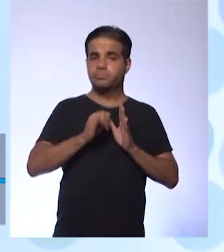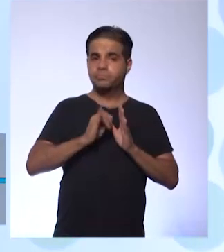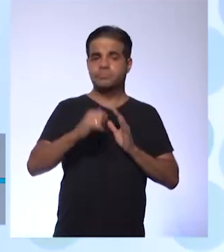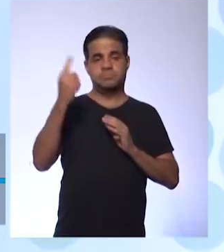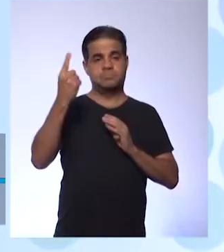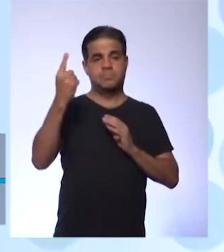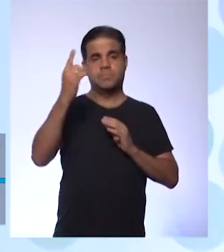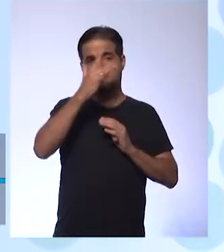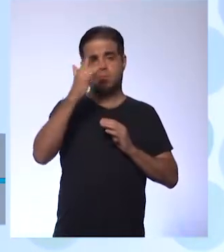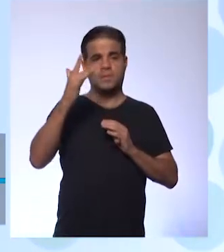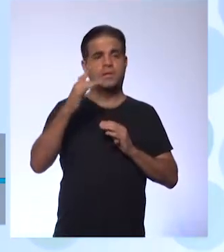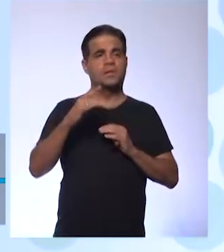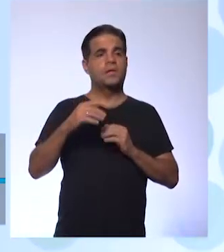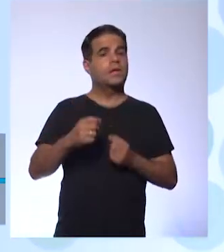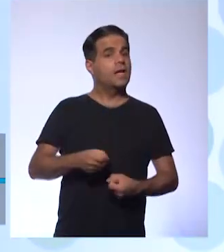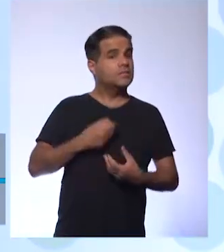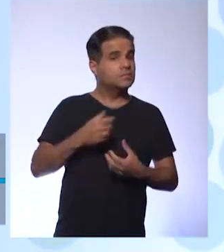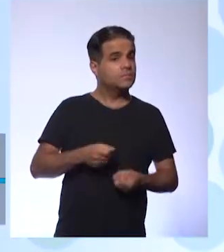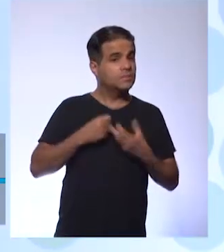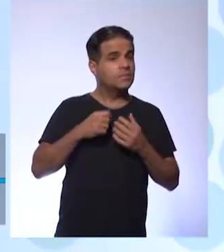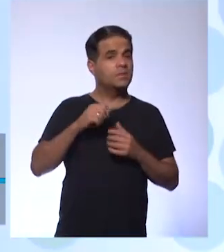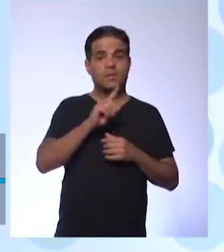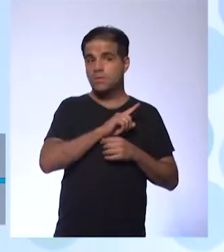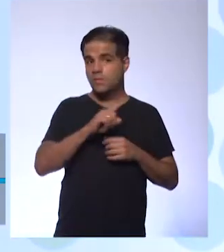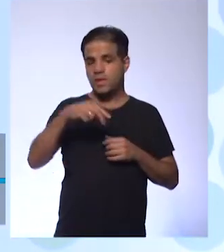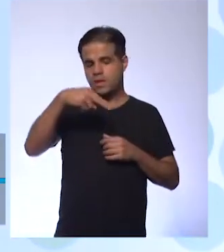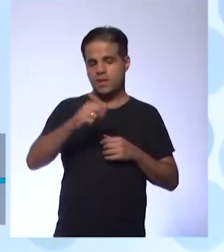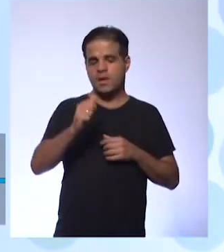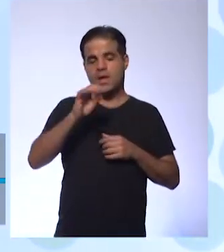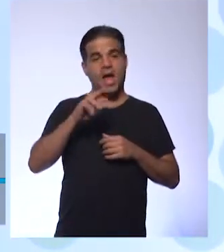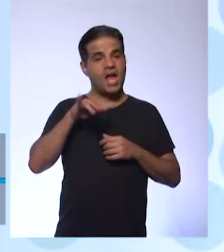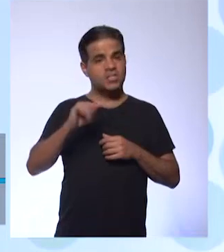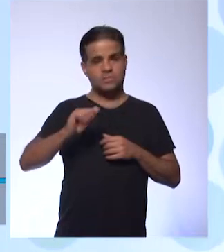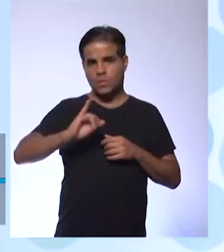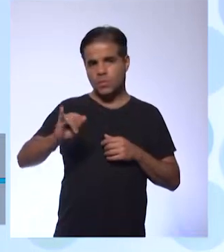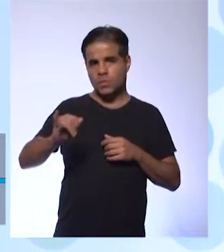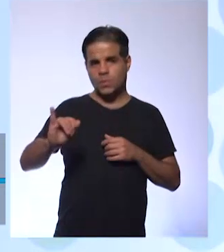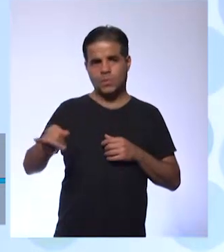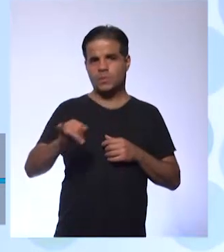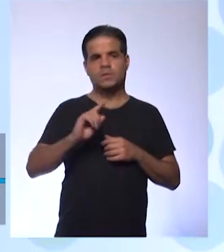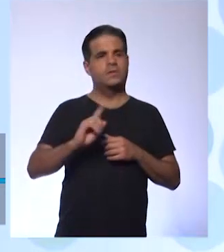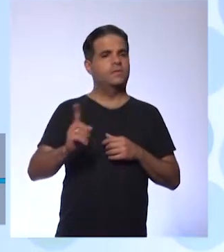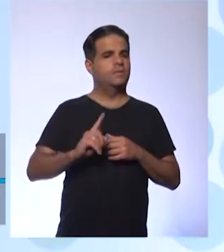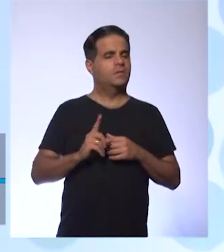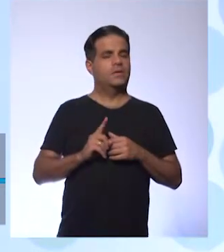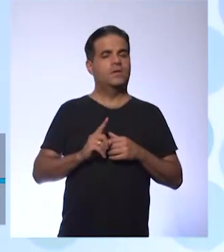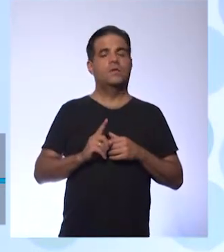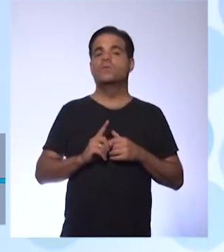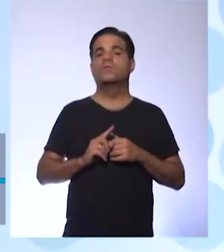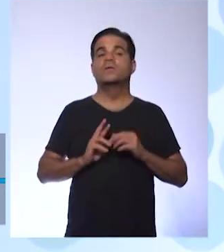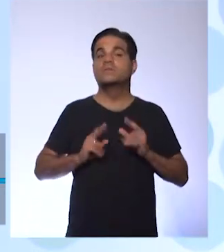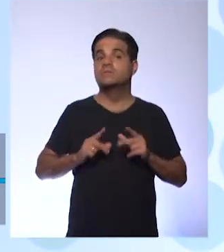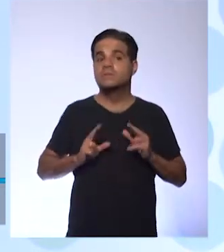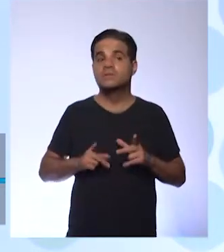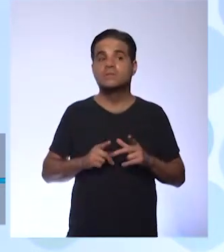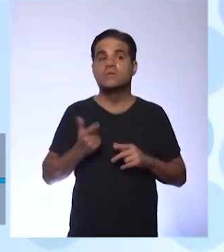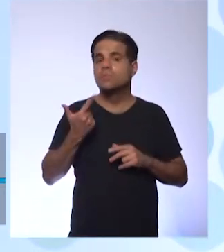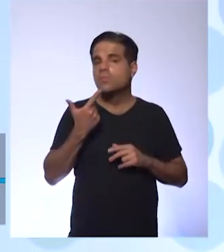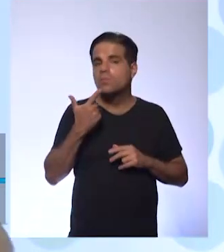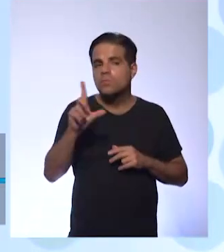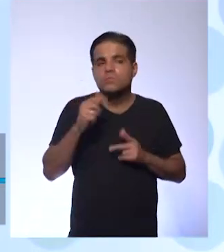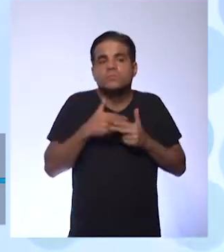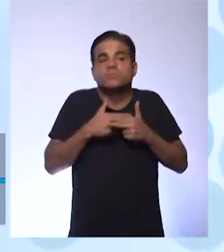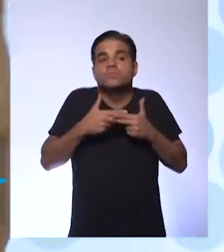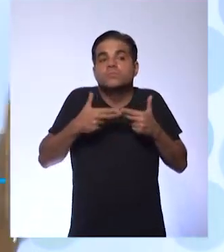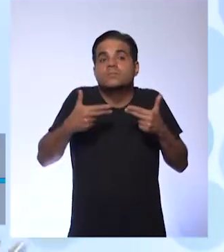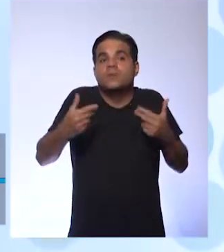Ô, Vinícius, poema não é uma narrativa, hein? Isso daí não é uma narrativa, isso daí é uma outra coisa,